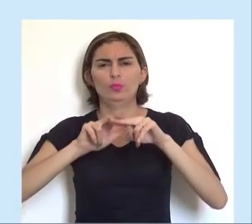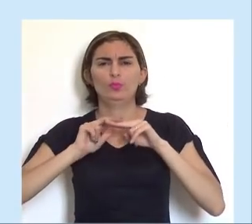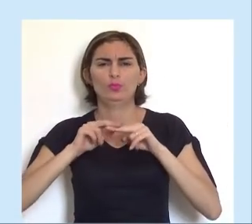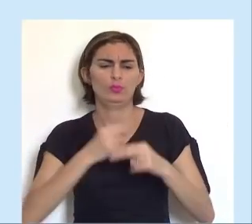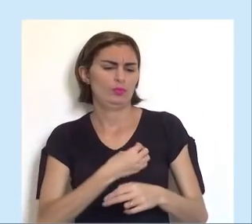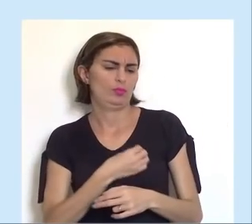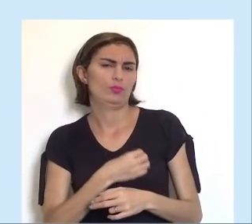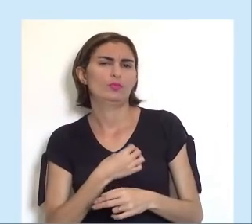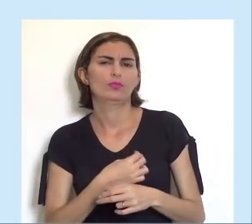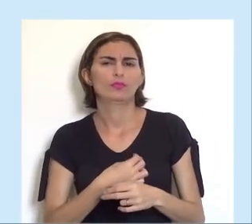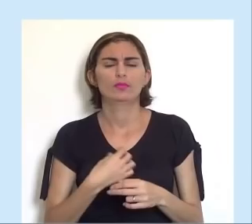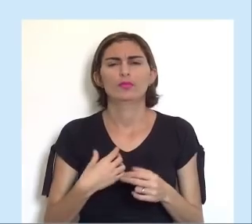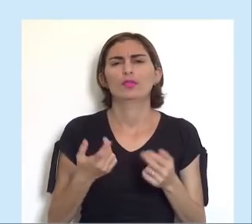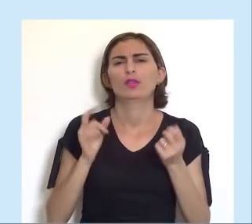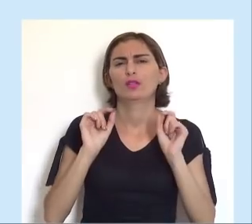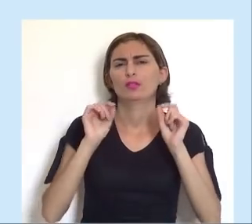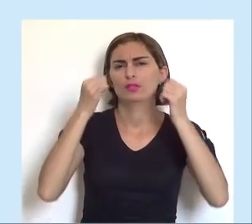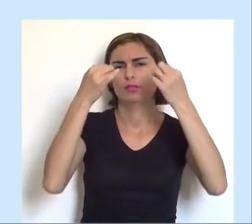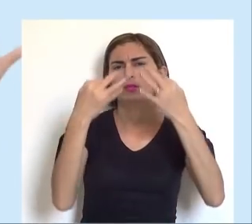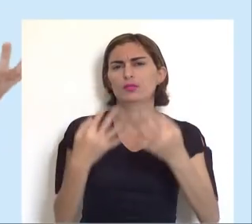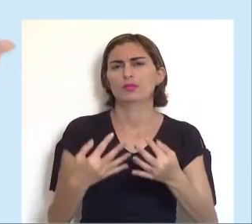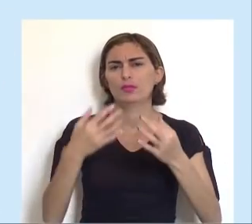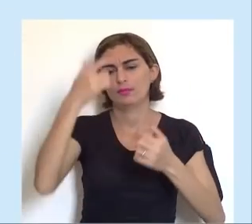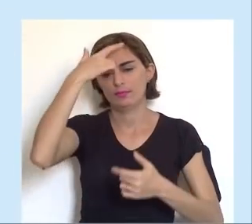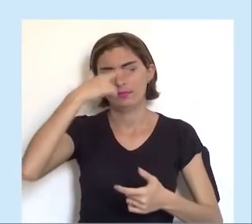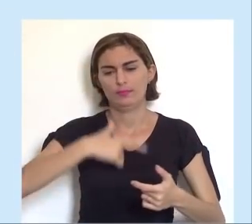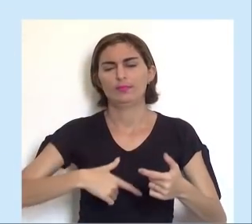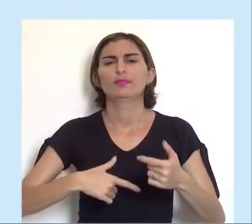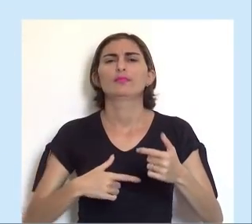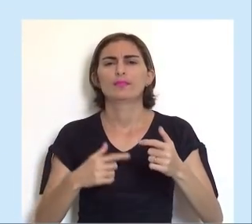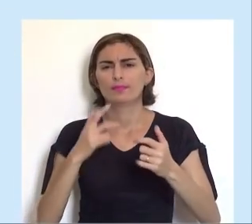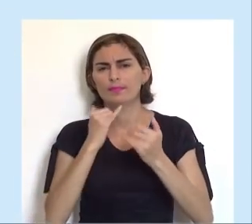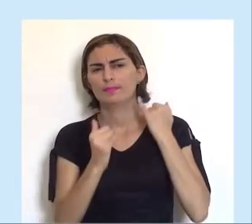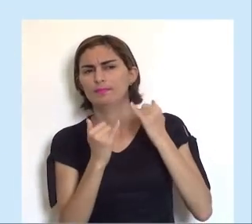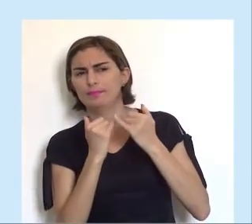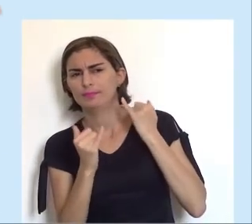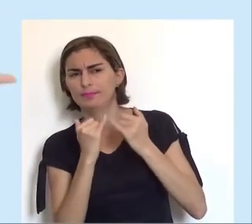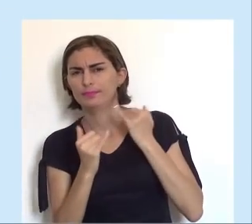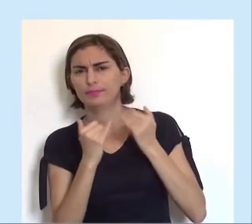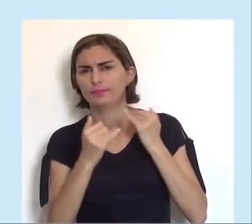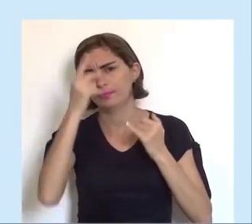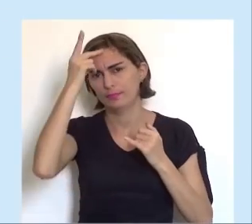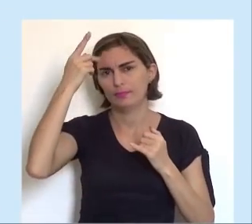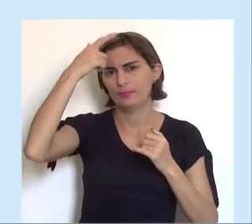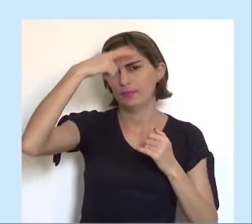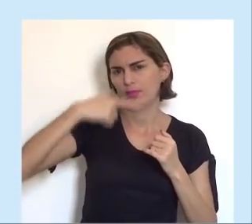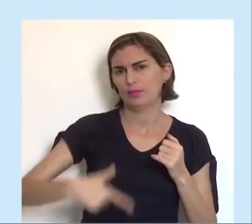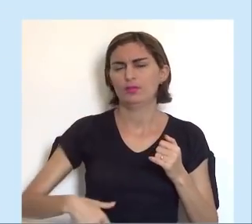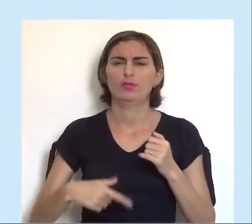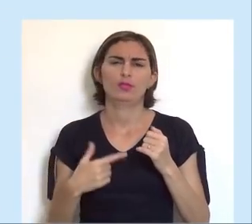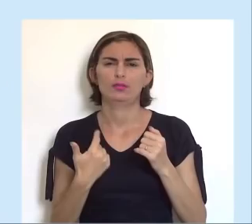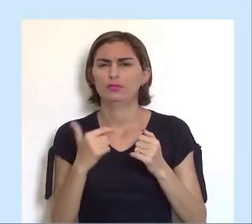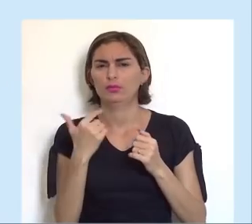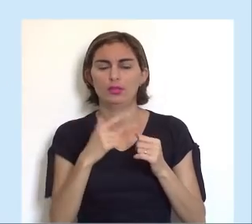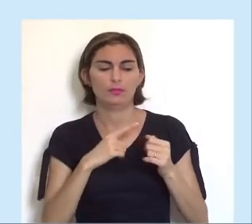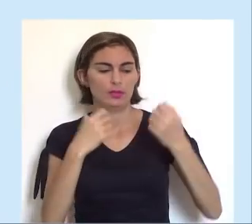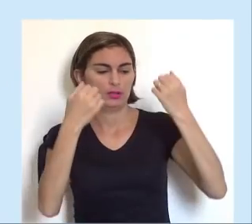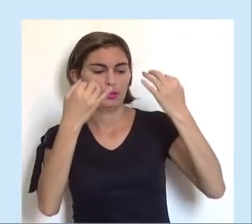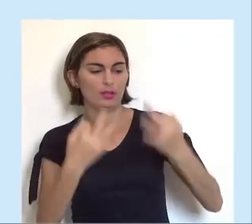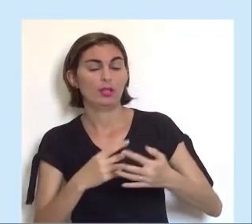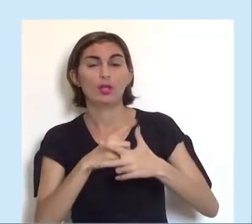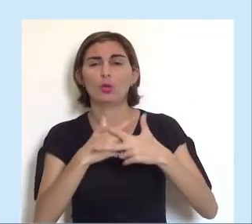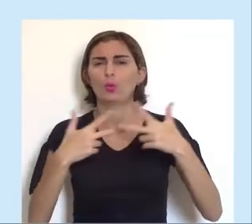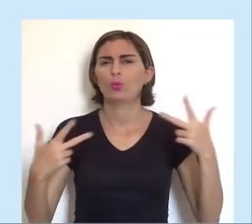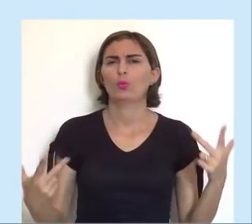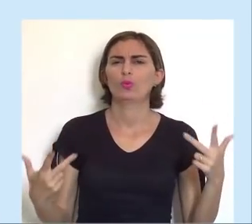inclusive, que está dito lá que tem que ser personificado, tem que parecer, mesmo que não seja uma pessoa, tem que ter alguma coisa